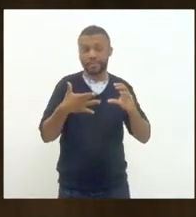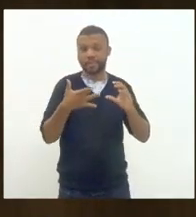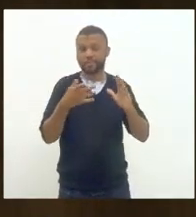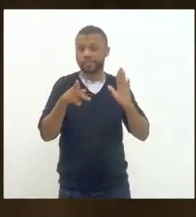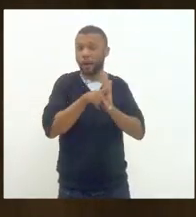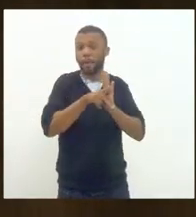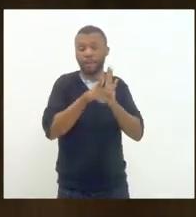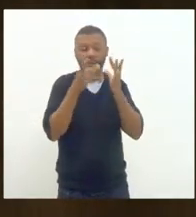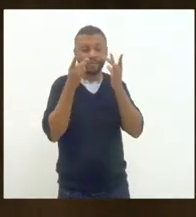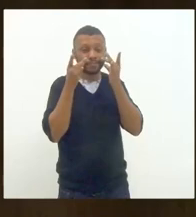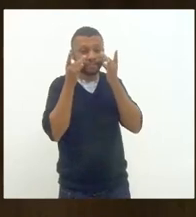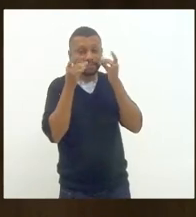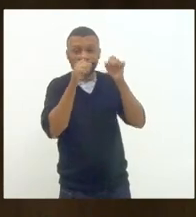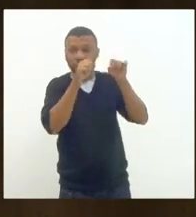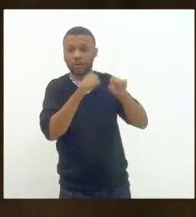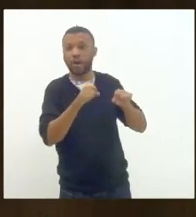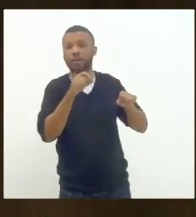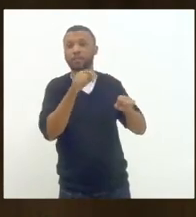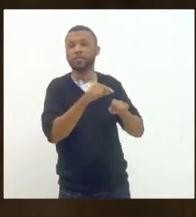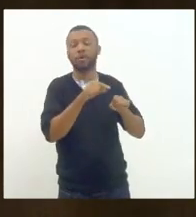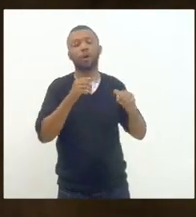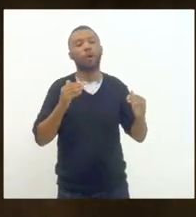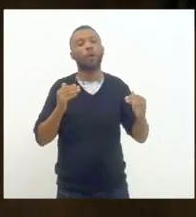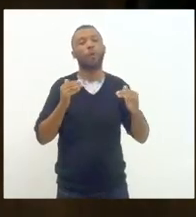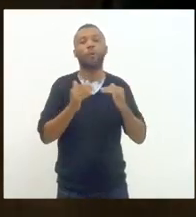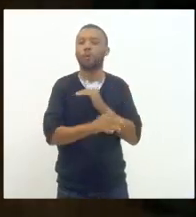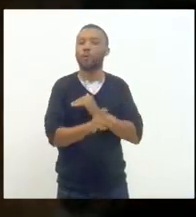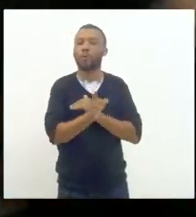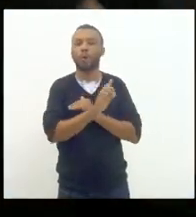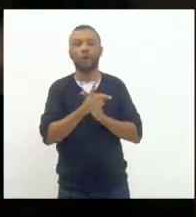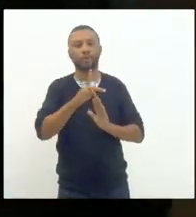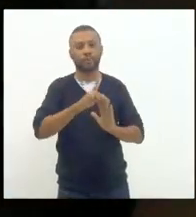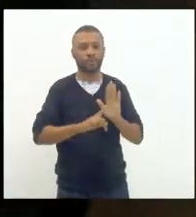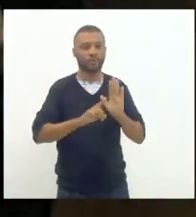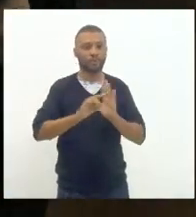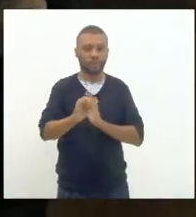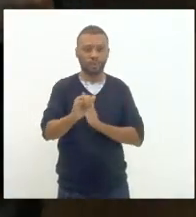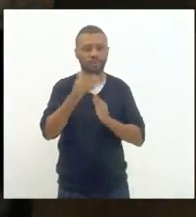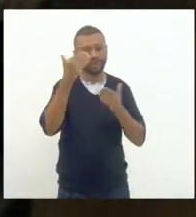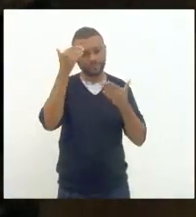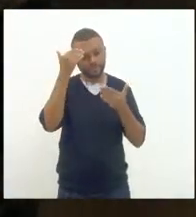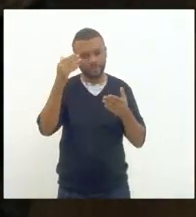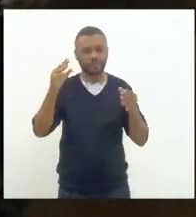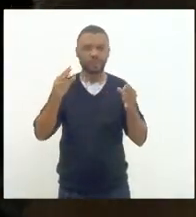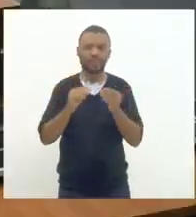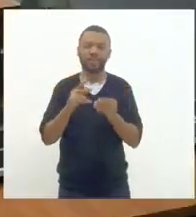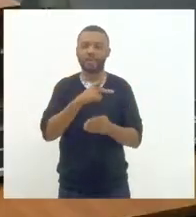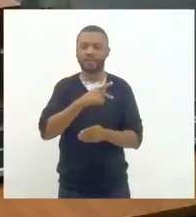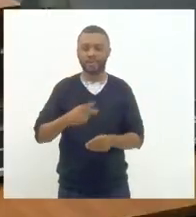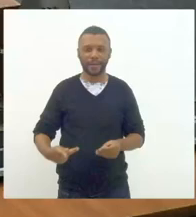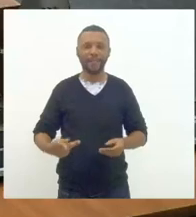peculiares, é que eu declaro ser contrário a este PL. E muito obrigado, senhora presidente.